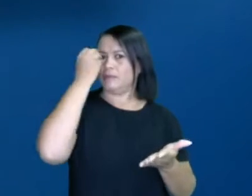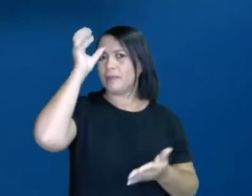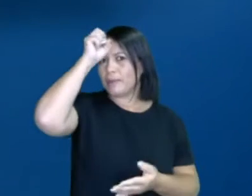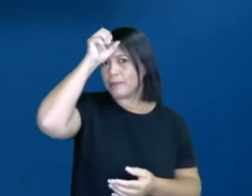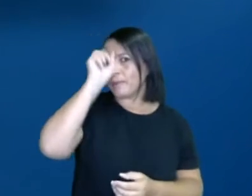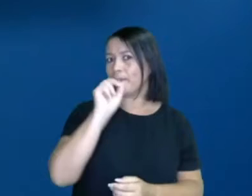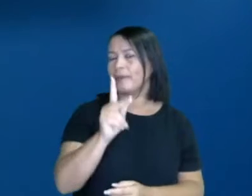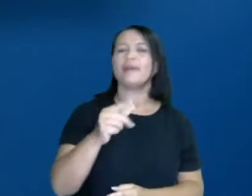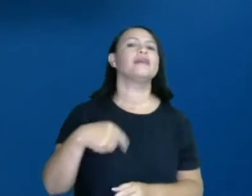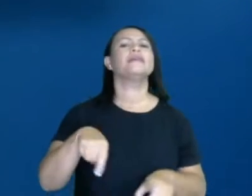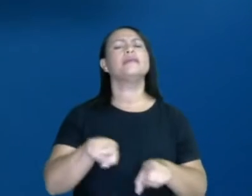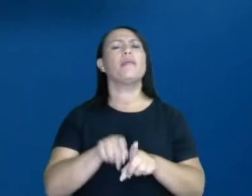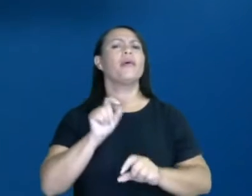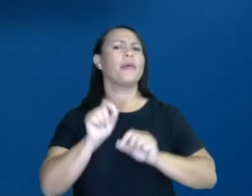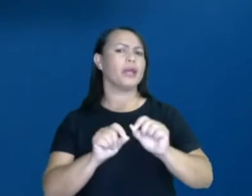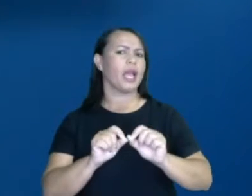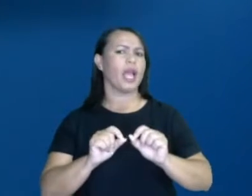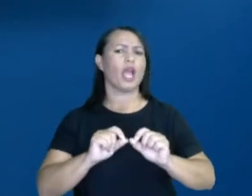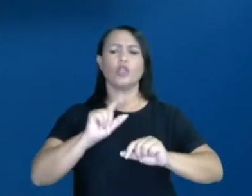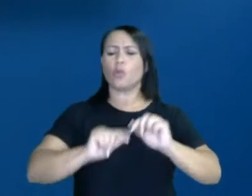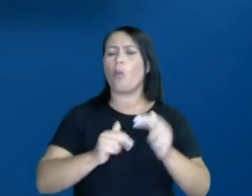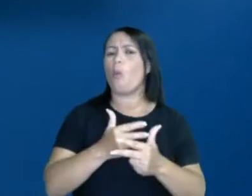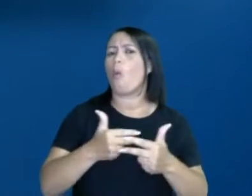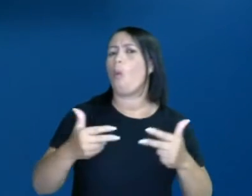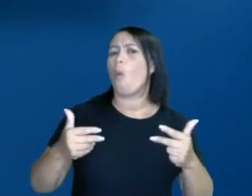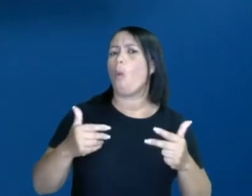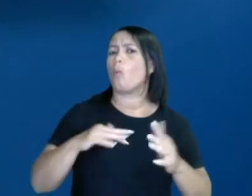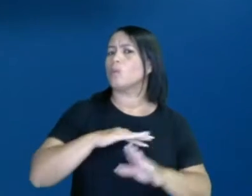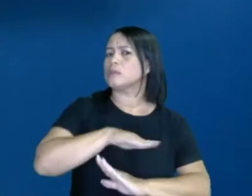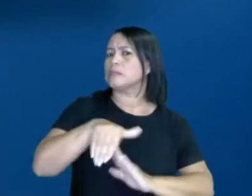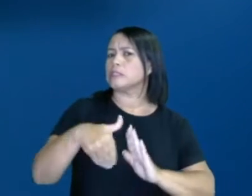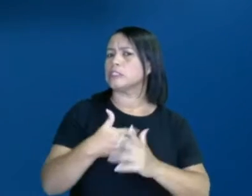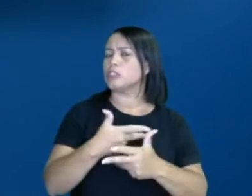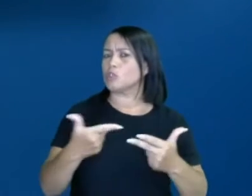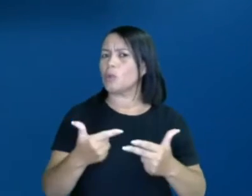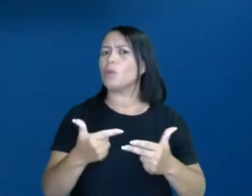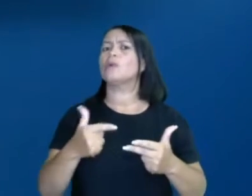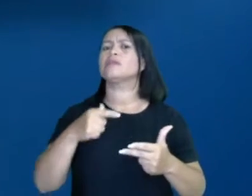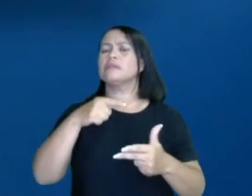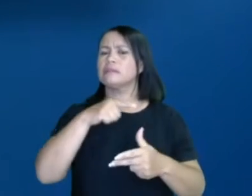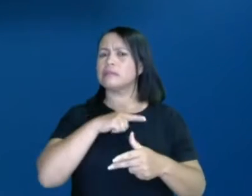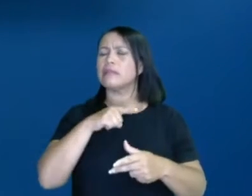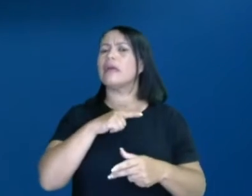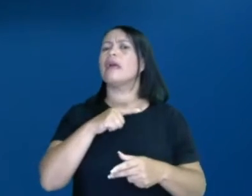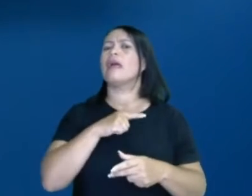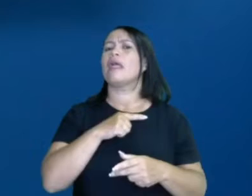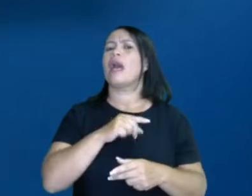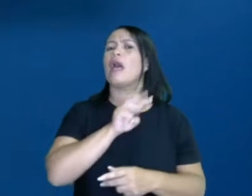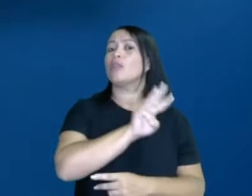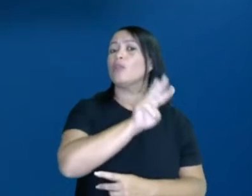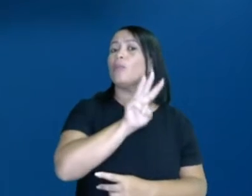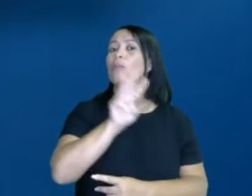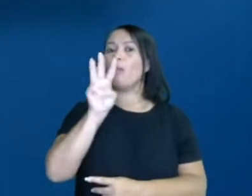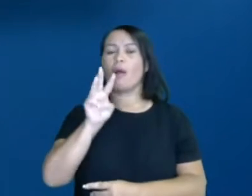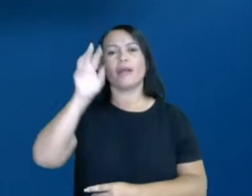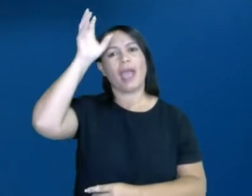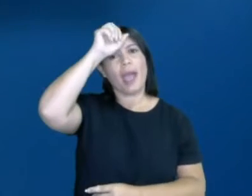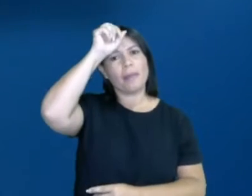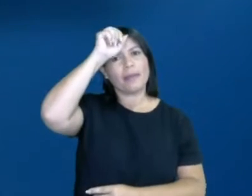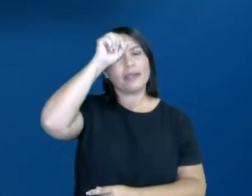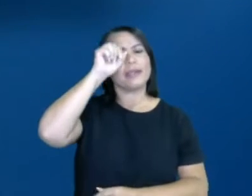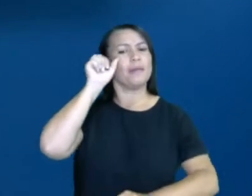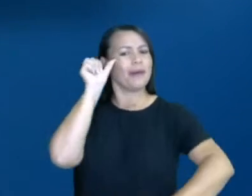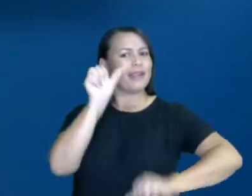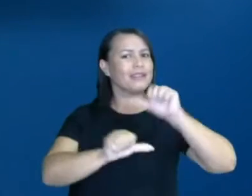aprendeu. E todo o material da nossa aula estará disponível no blog Aprender